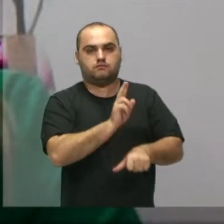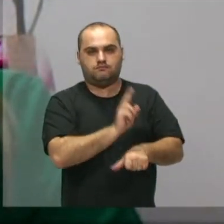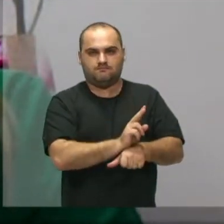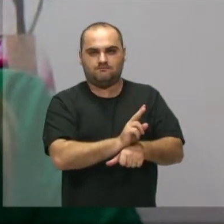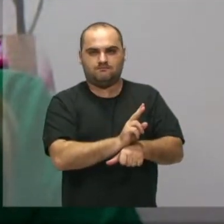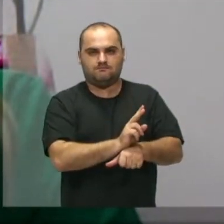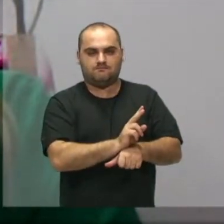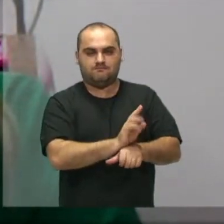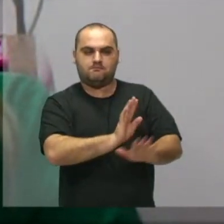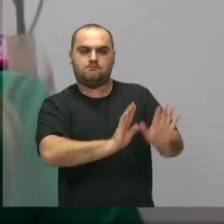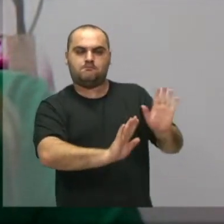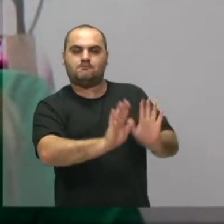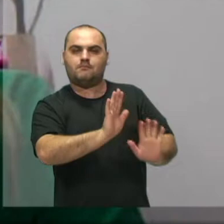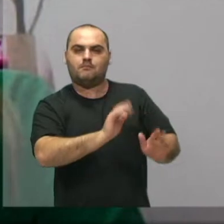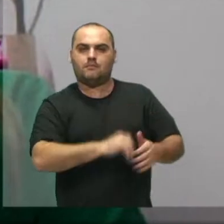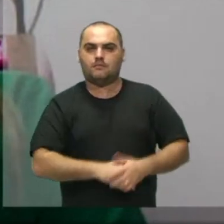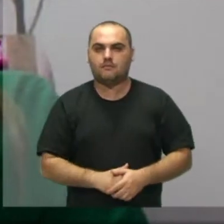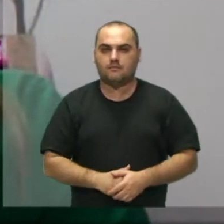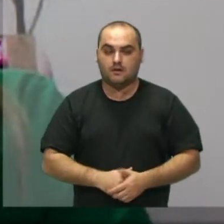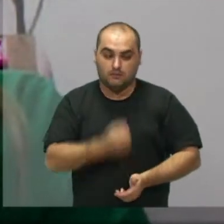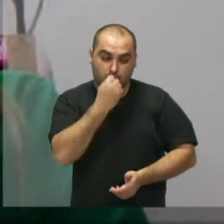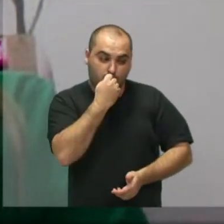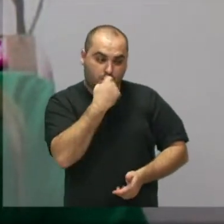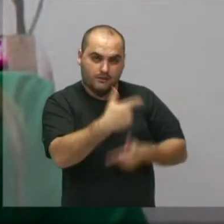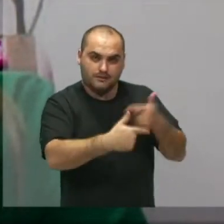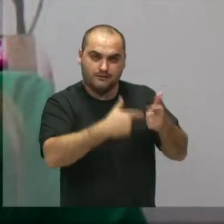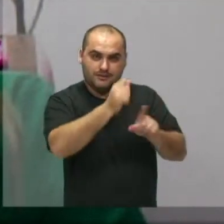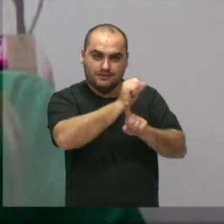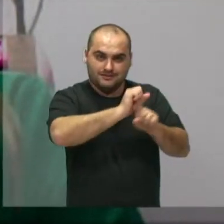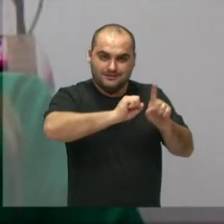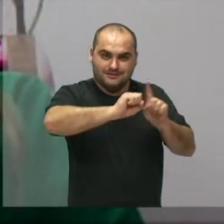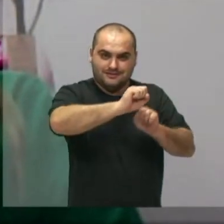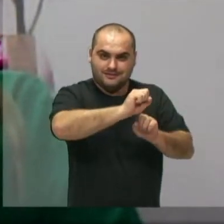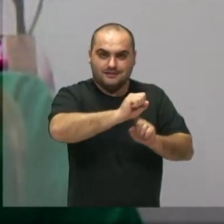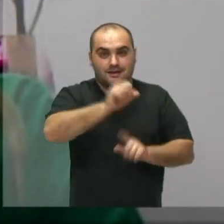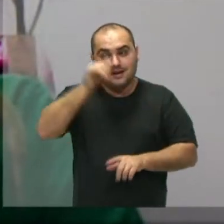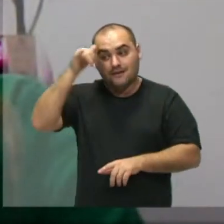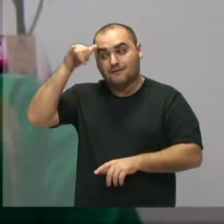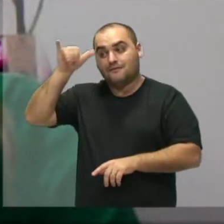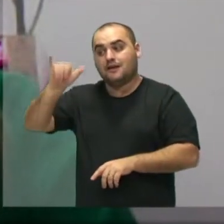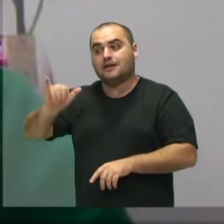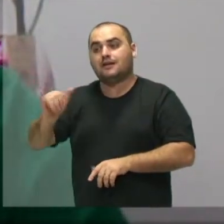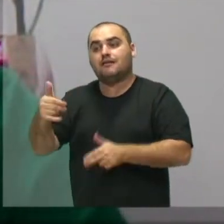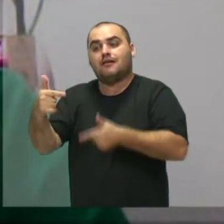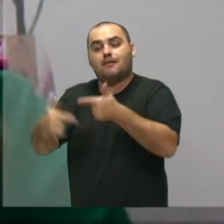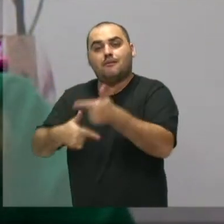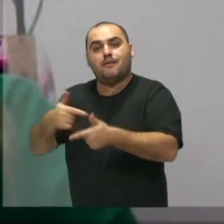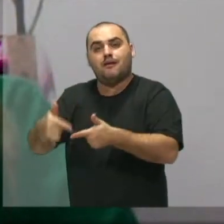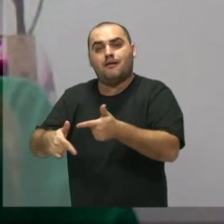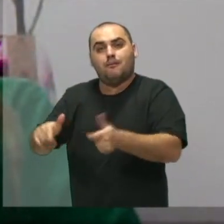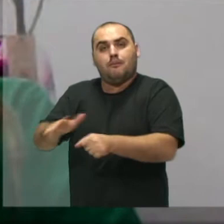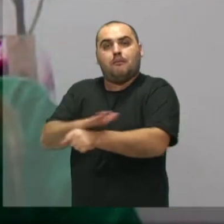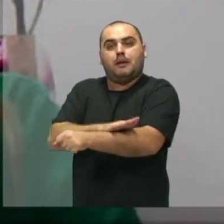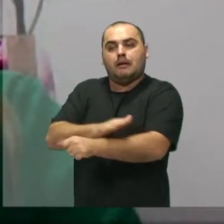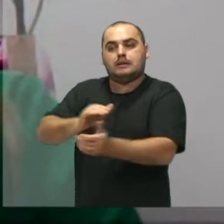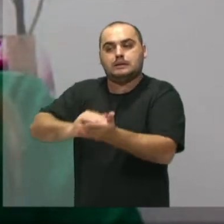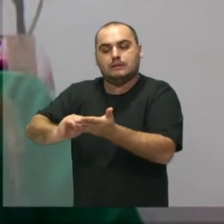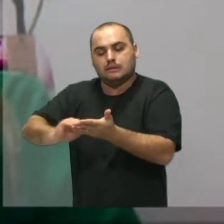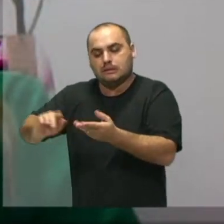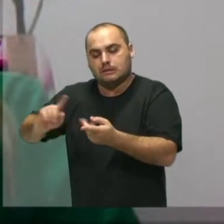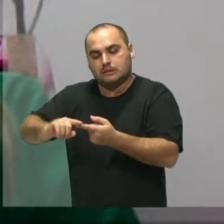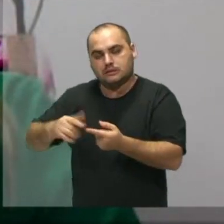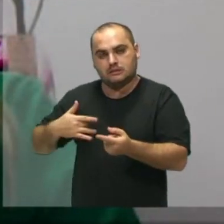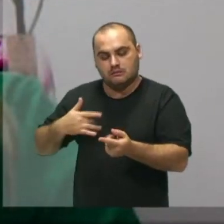um bom trabalho social, a gente evita que as demandas cheguem na Secretaria de Segurança, na Secretaria de Saúde,